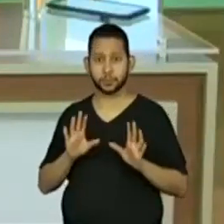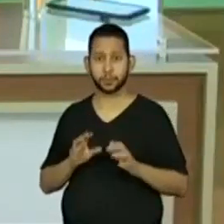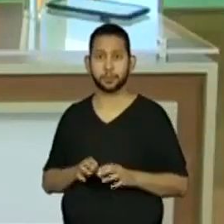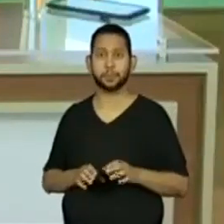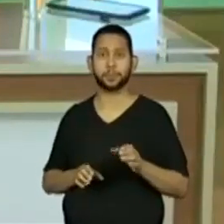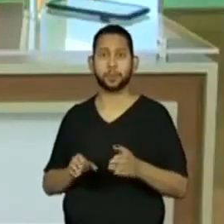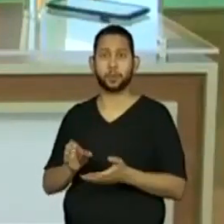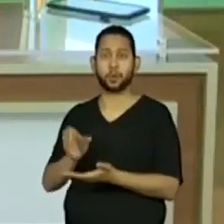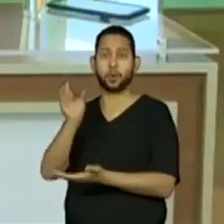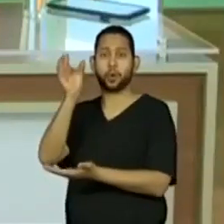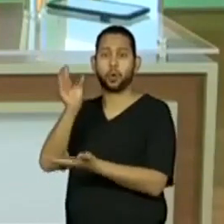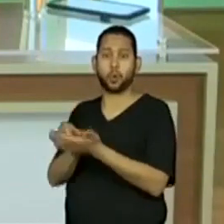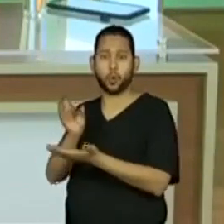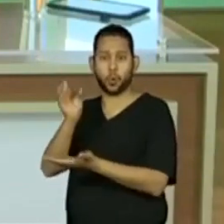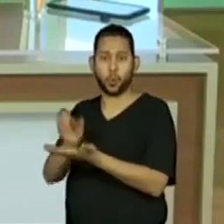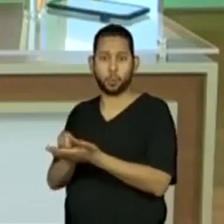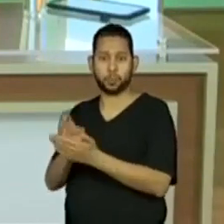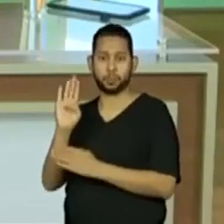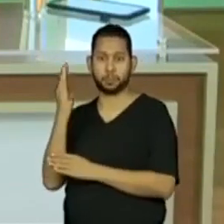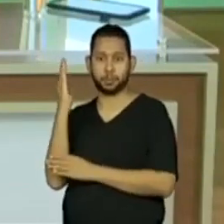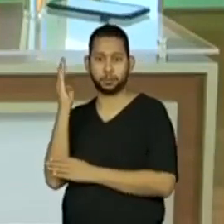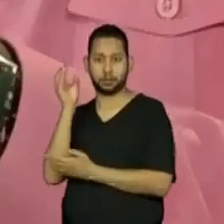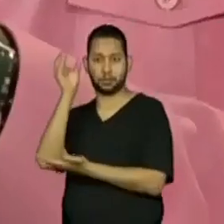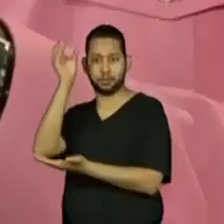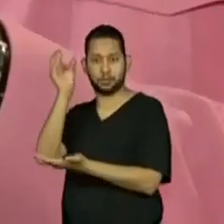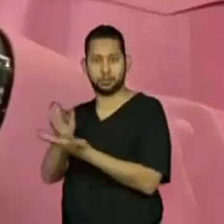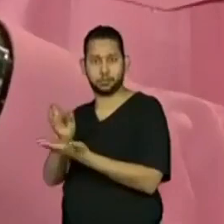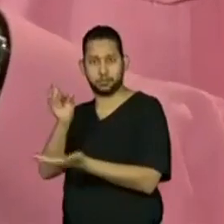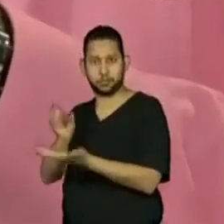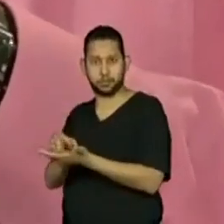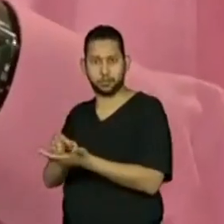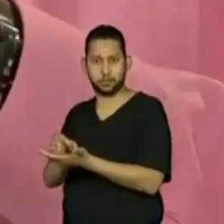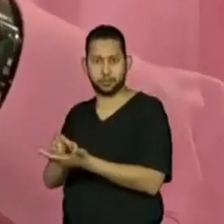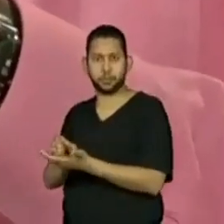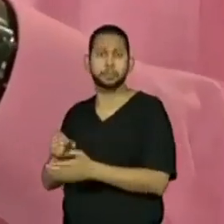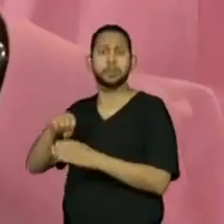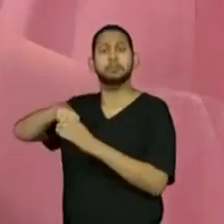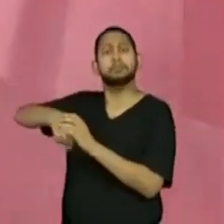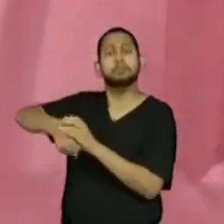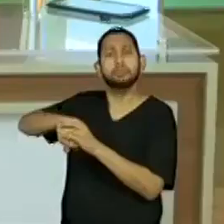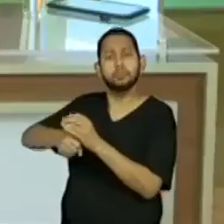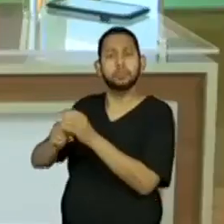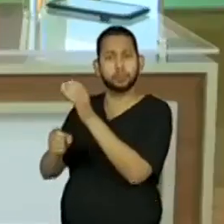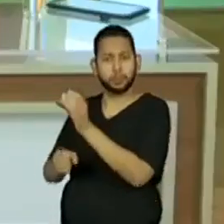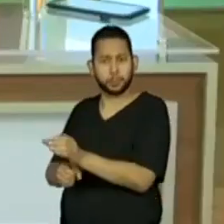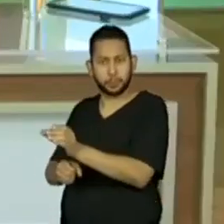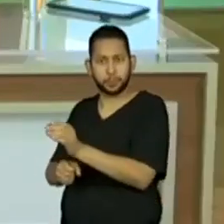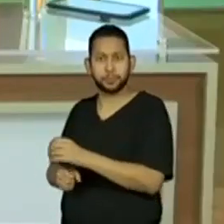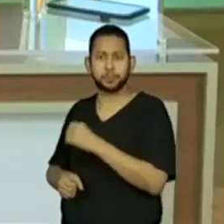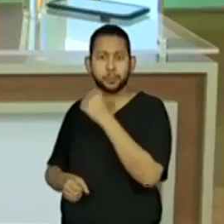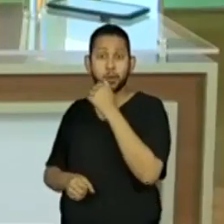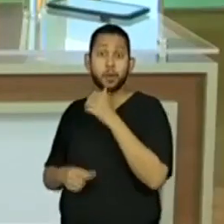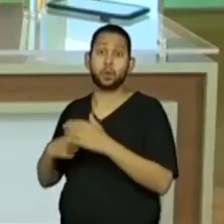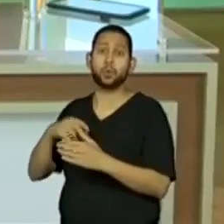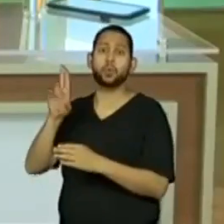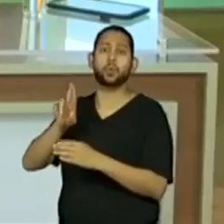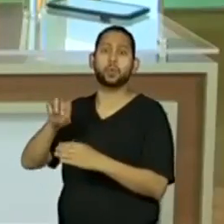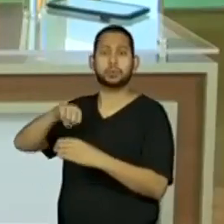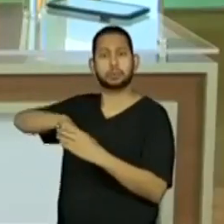um copinho de madeira, tá? Um pequeno copinho de madeira, é usado